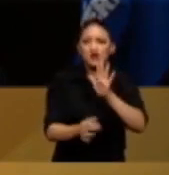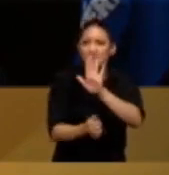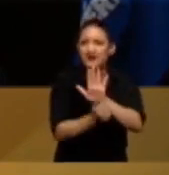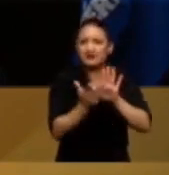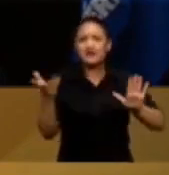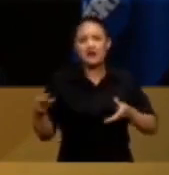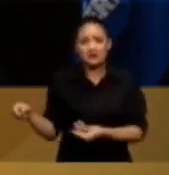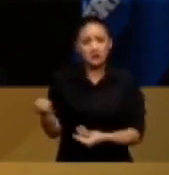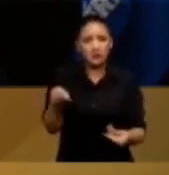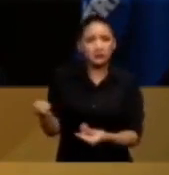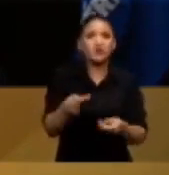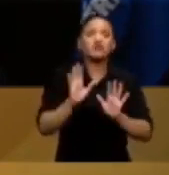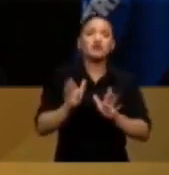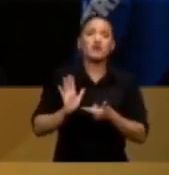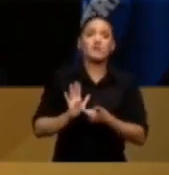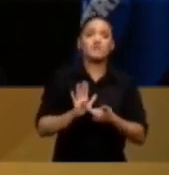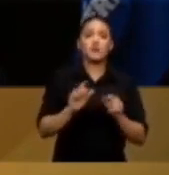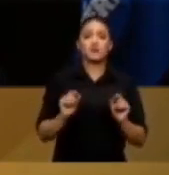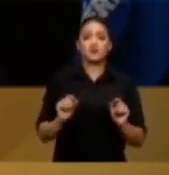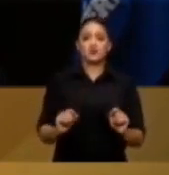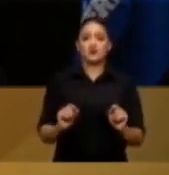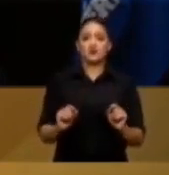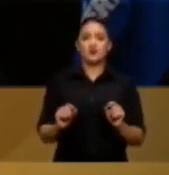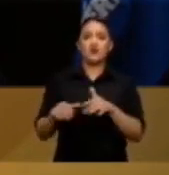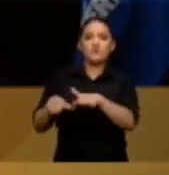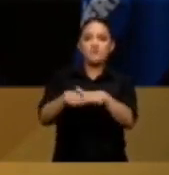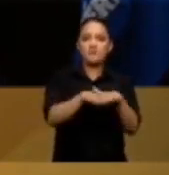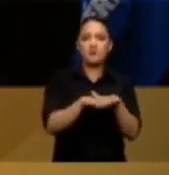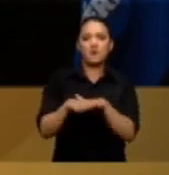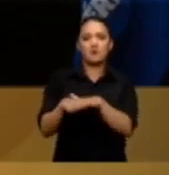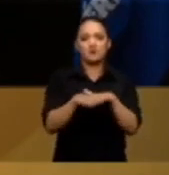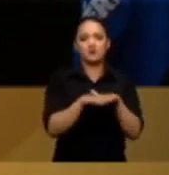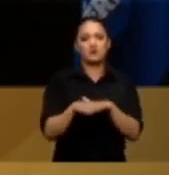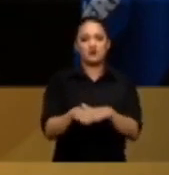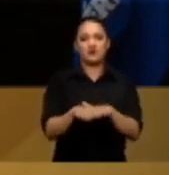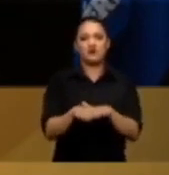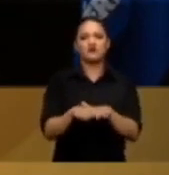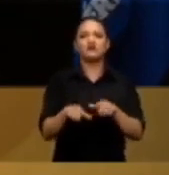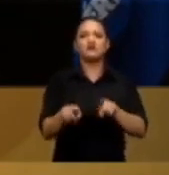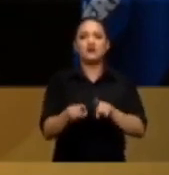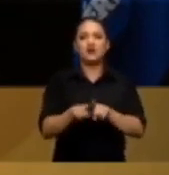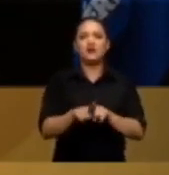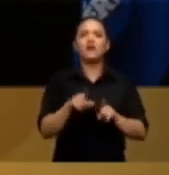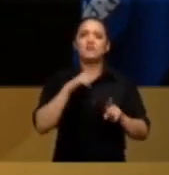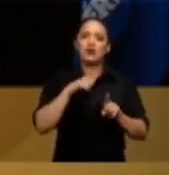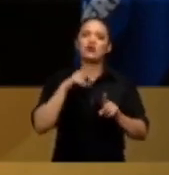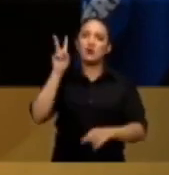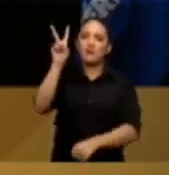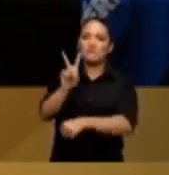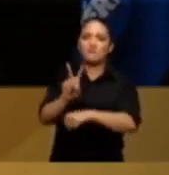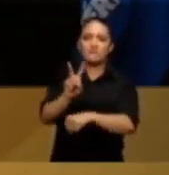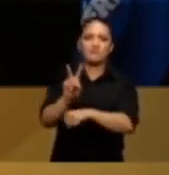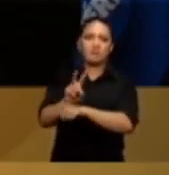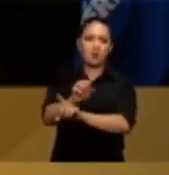vertente representaria uma infringência ao postular da proporcionalidade na sua dimensão da vedação à proteção